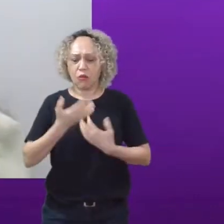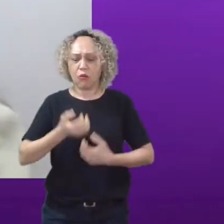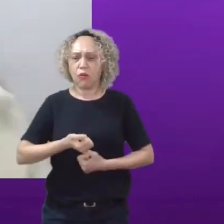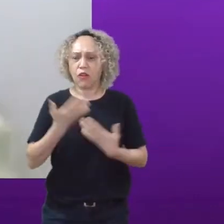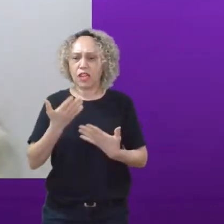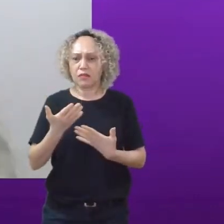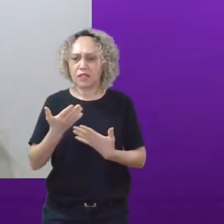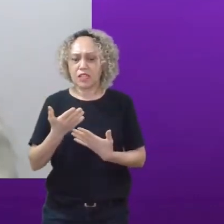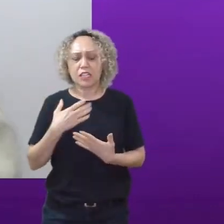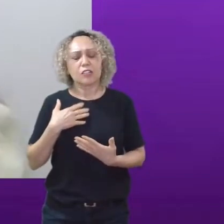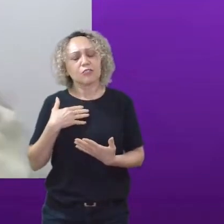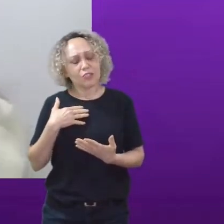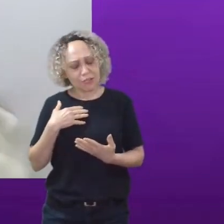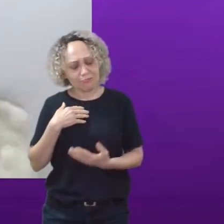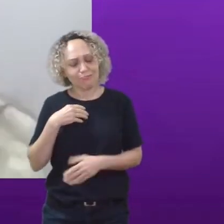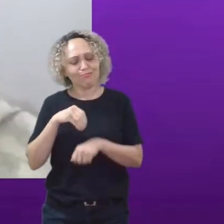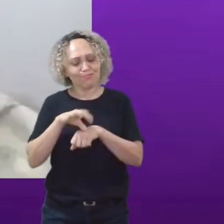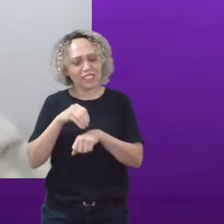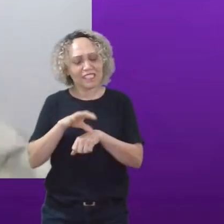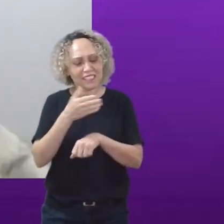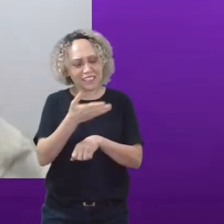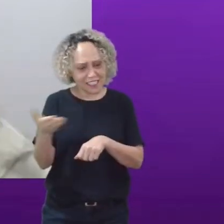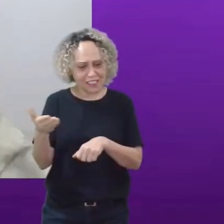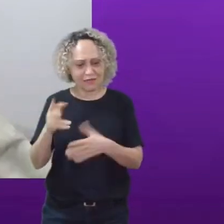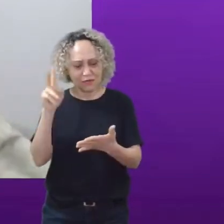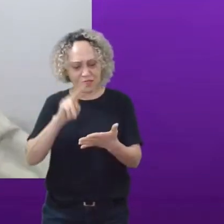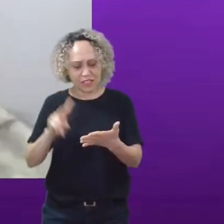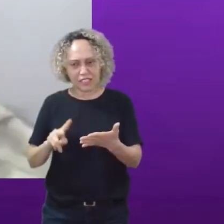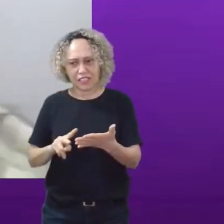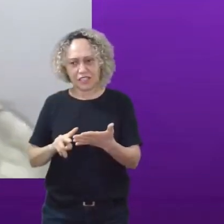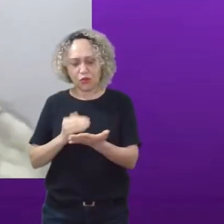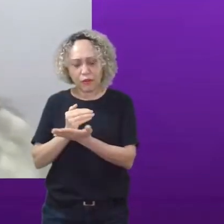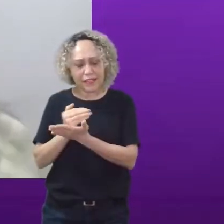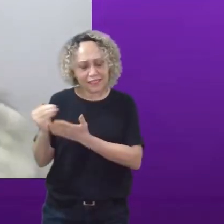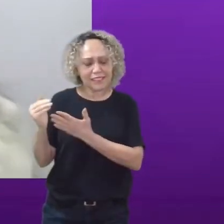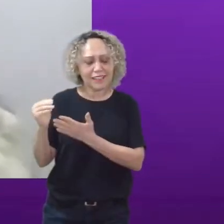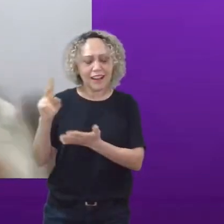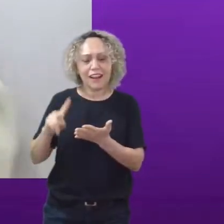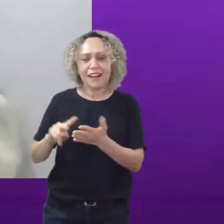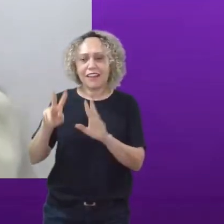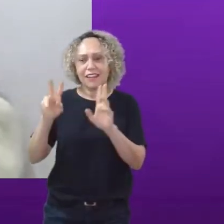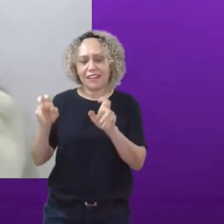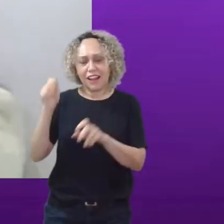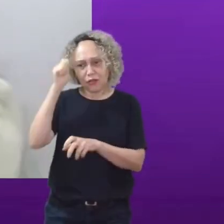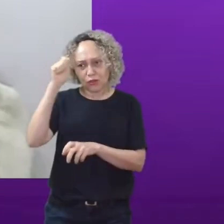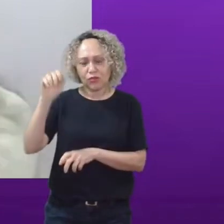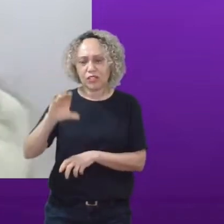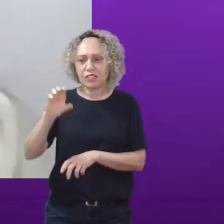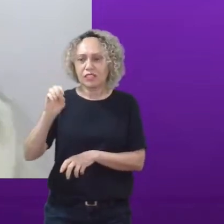que eu, né, recomendaria muito para que todo mundo inaugurasse a leitura sobre Conceição Evaristo, né, e para que a gente entenda a